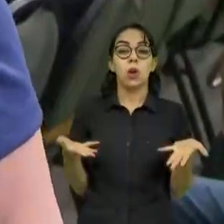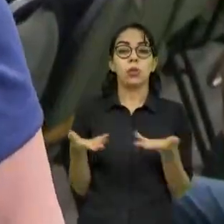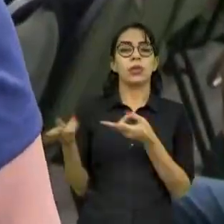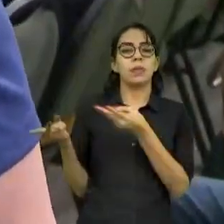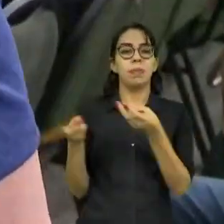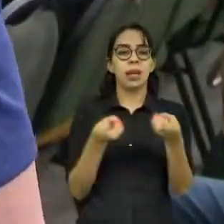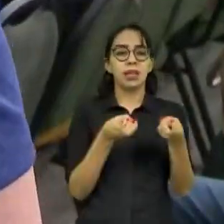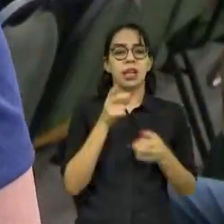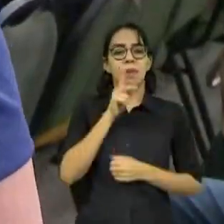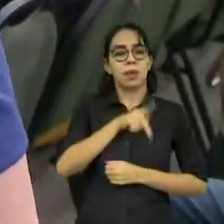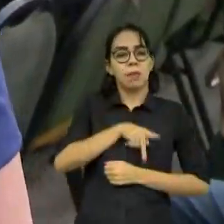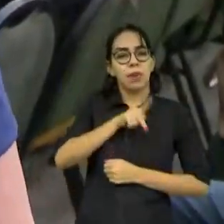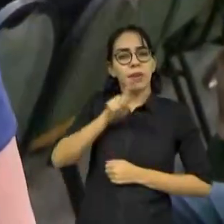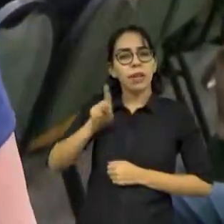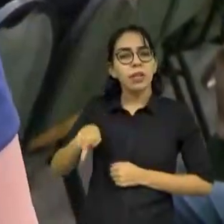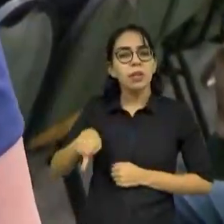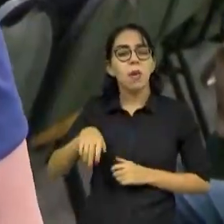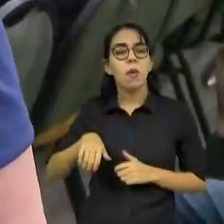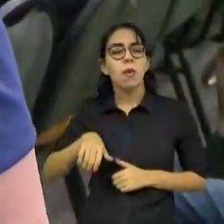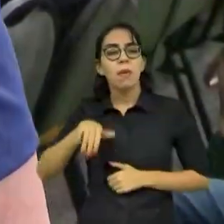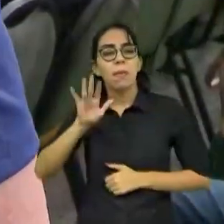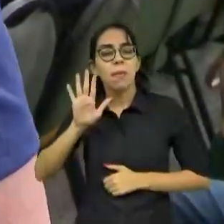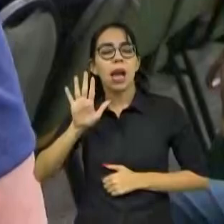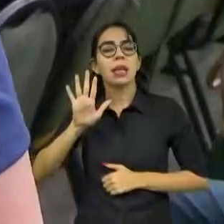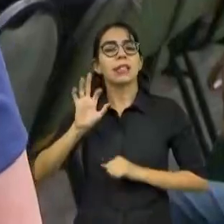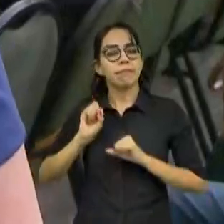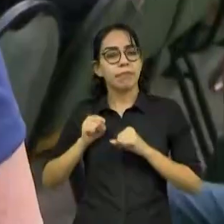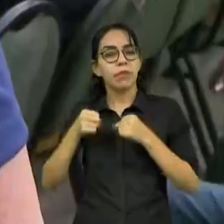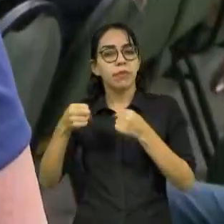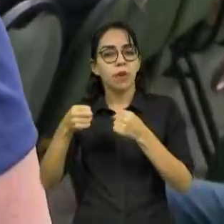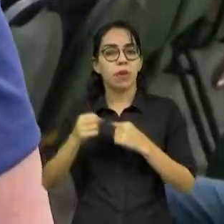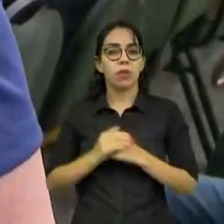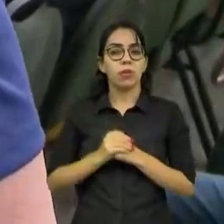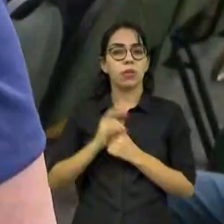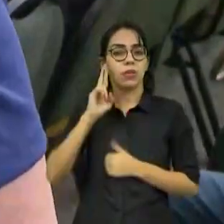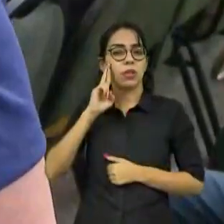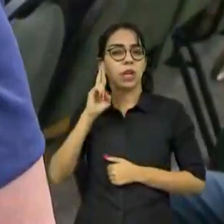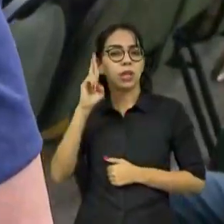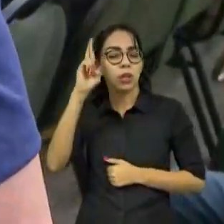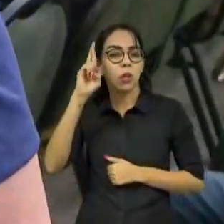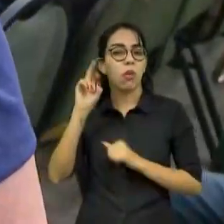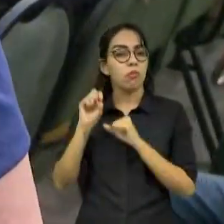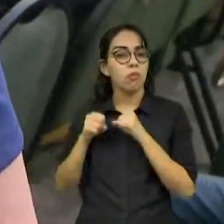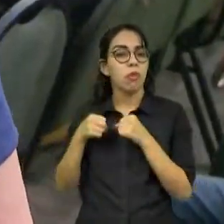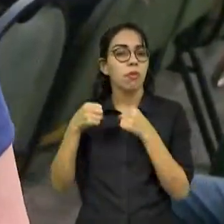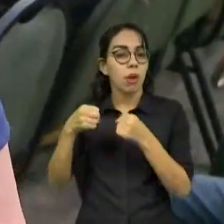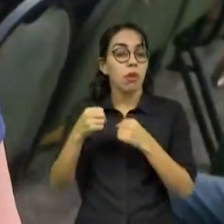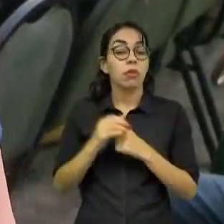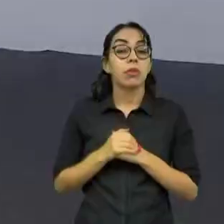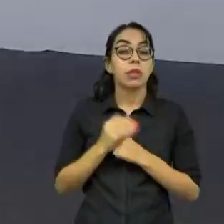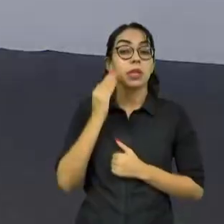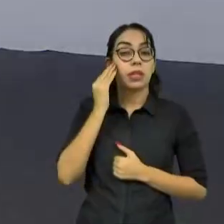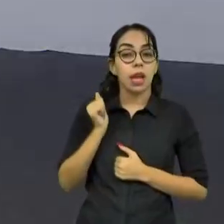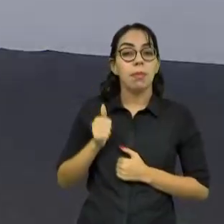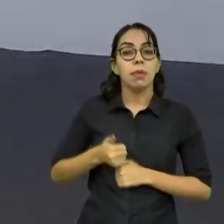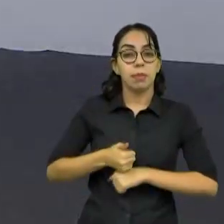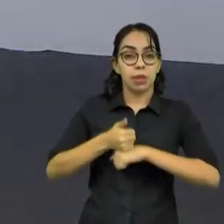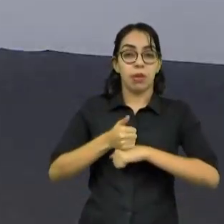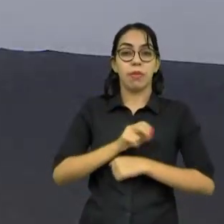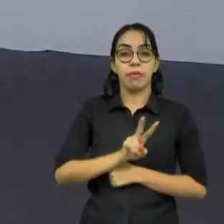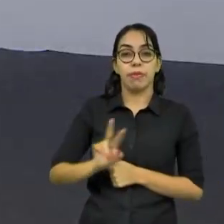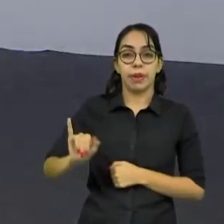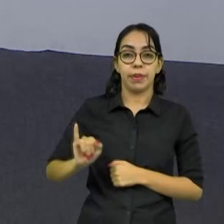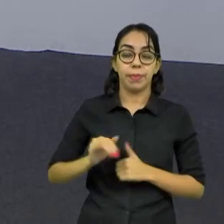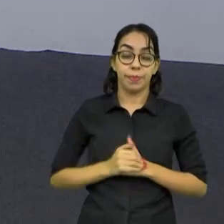dos professores, diretores de escola e com certeza vamos alavancar muito mais.